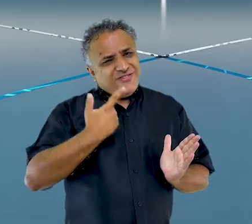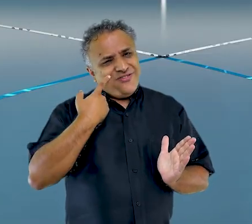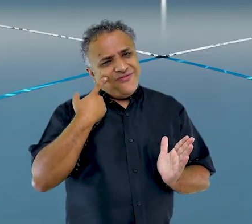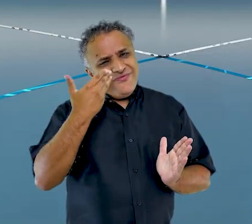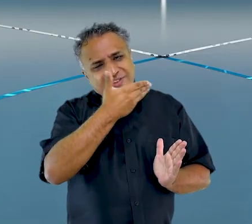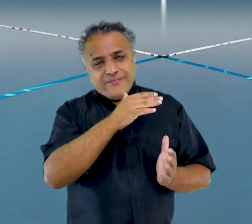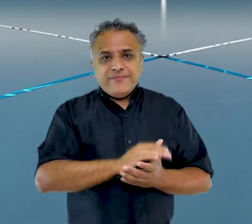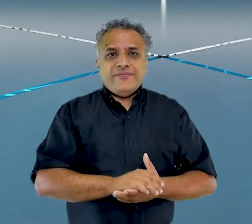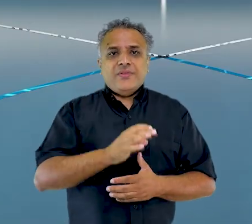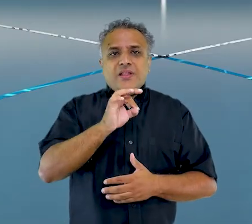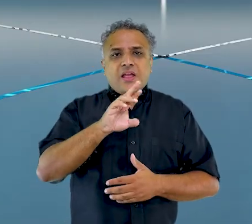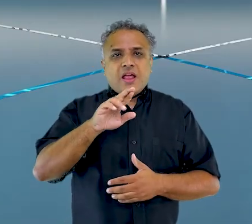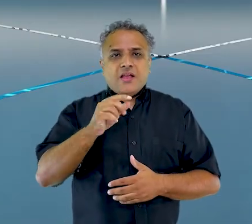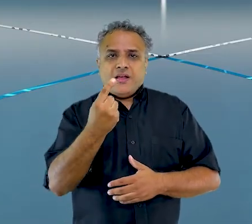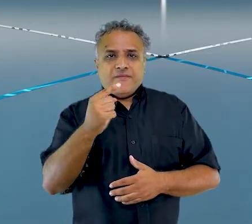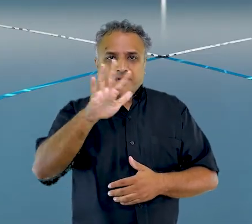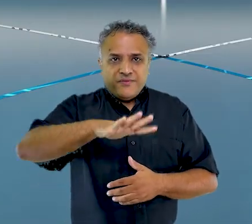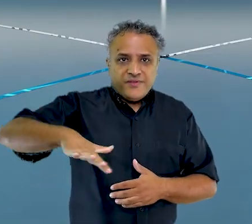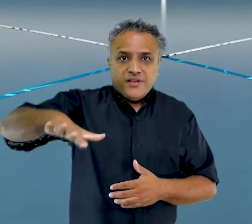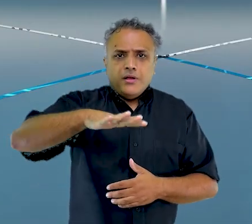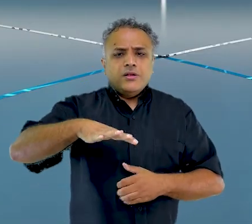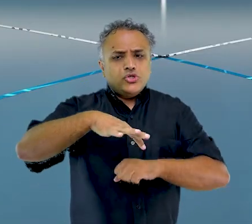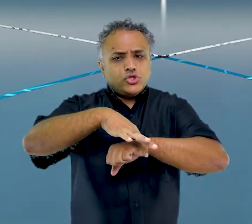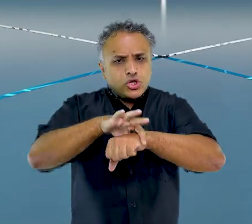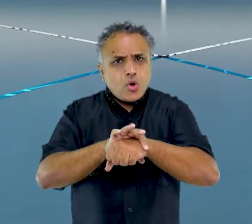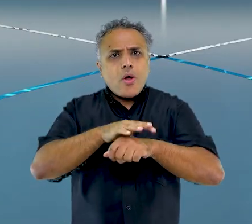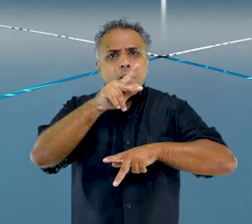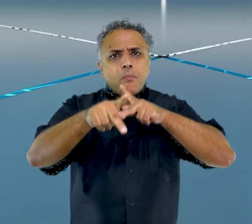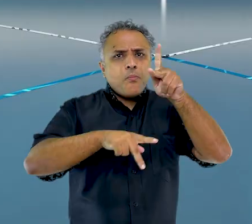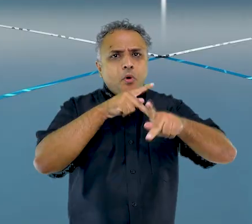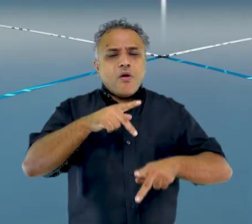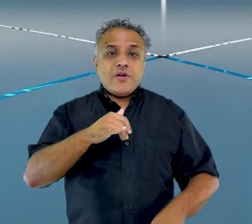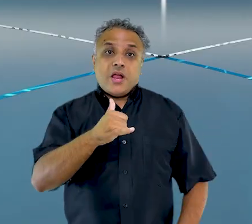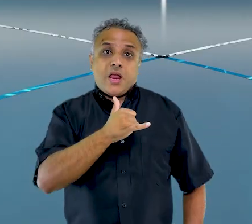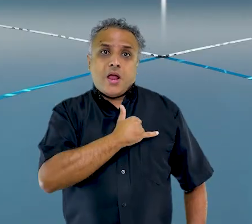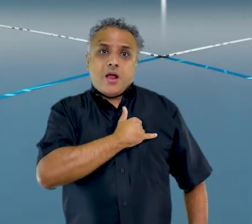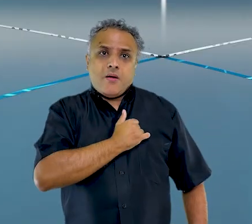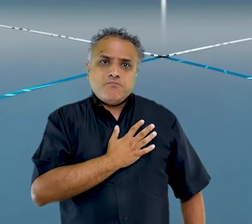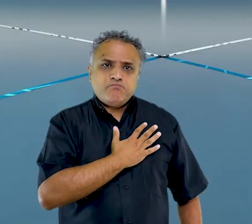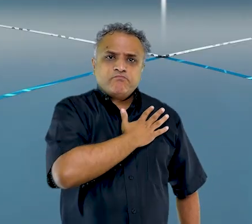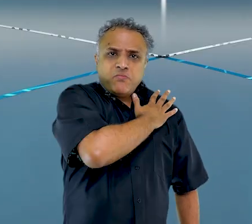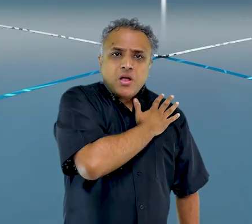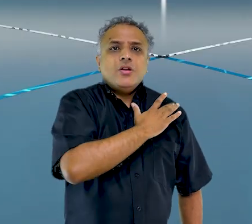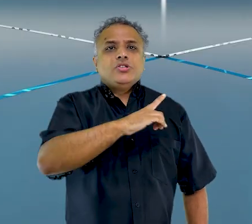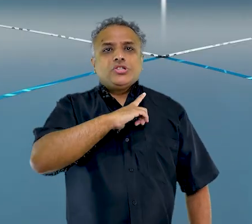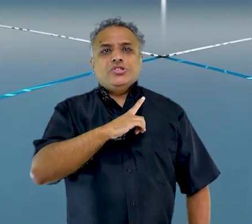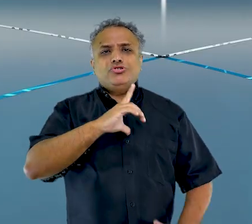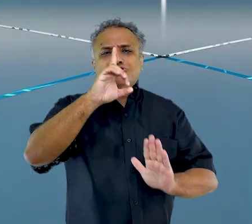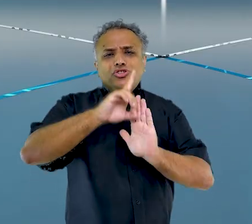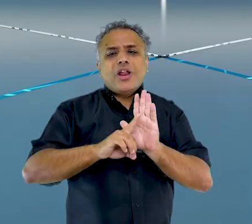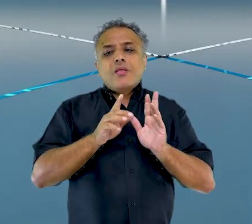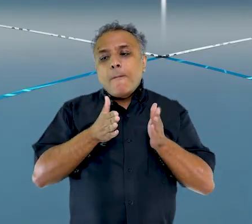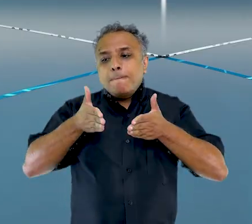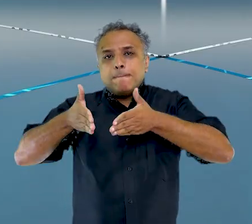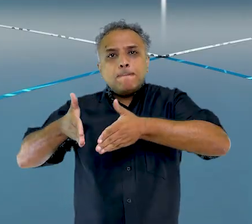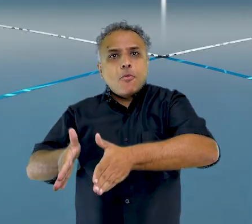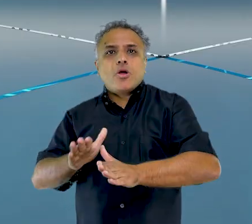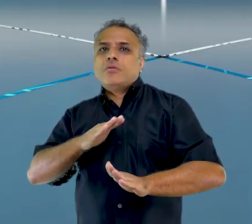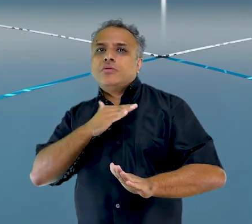Confira. TRF da Primeira Região assegura a povo Yanomami o direito de sepultar indígenas vítimas